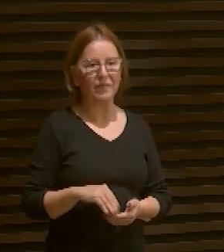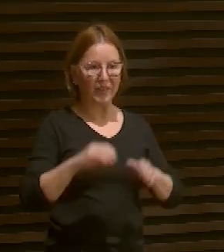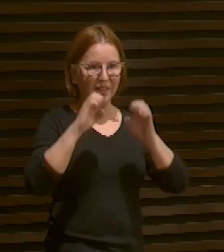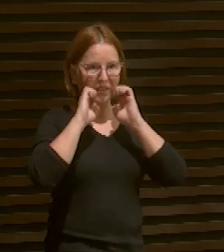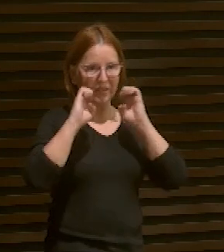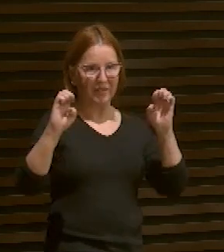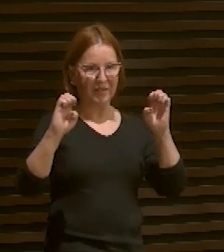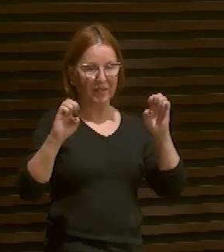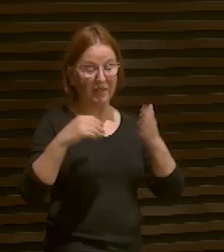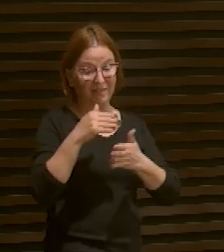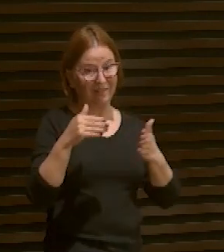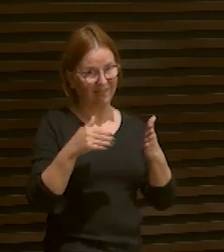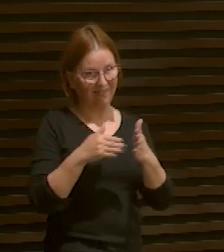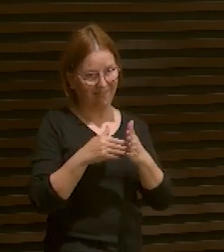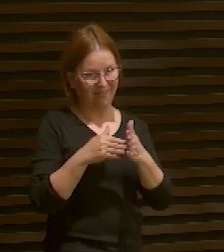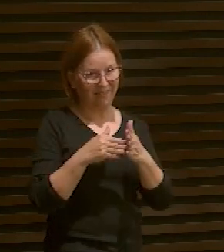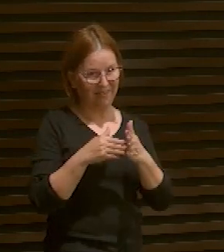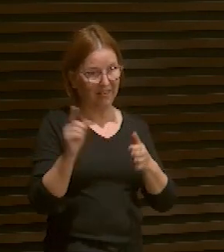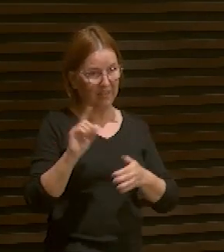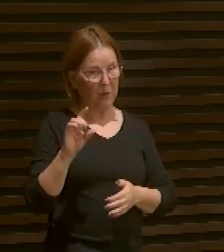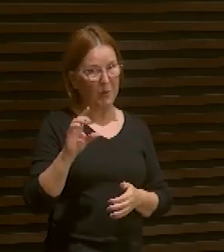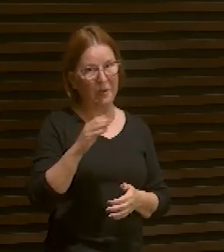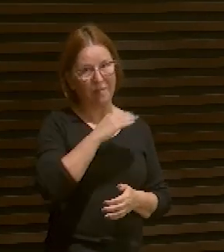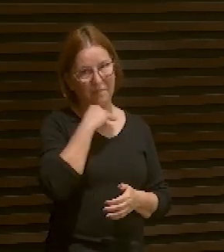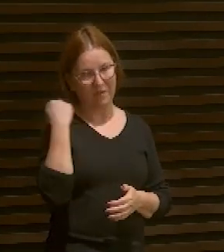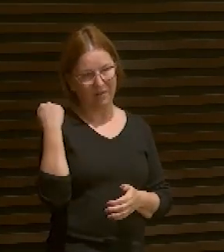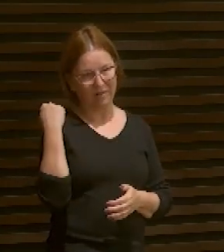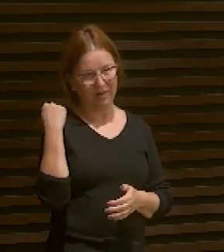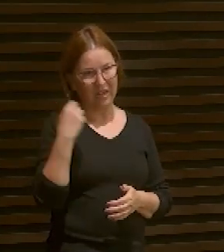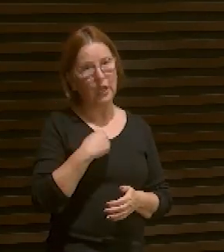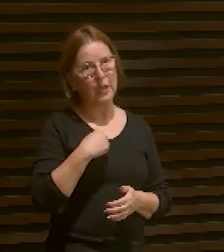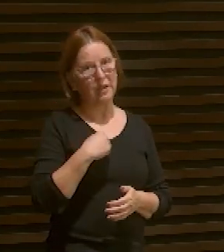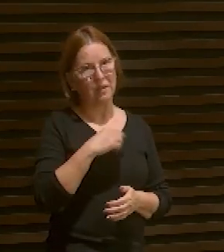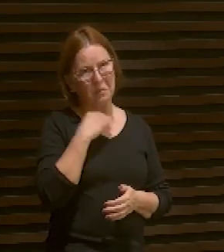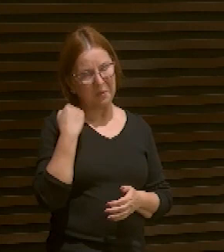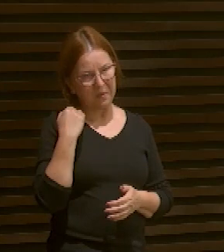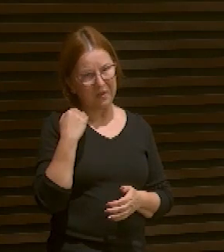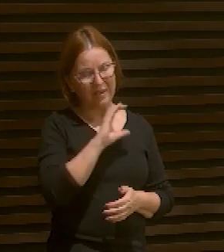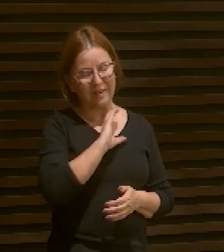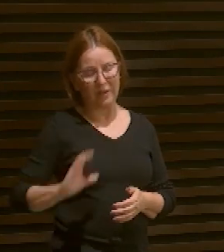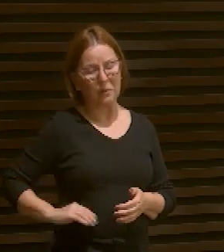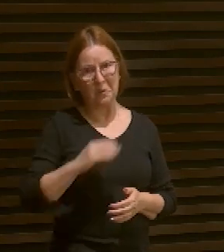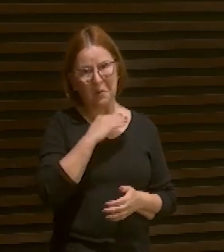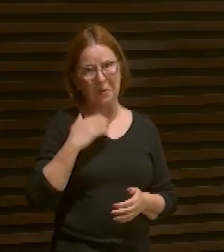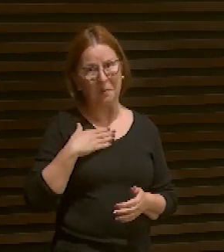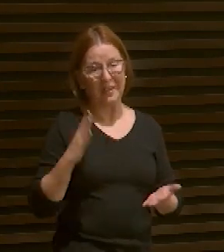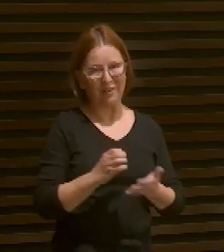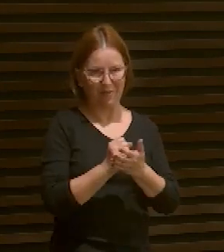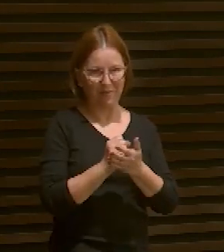evangelho todo, ele não é somente a morte, eu morri, Cristo morreu e me salvou, mas Cristo